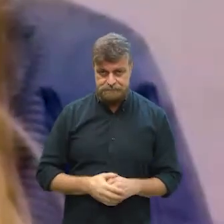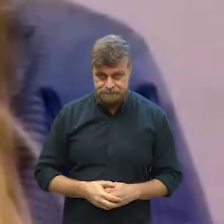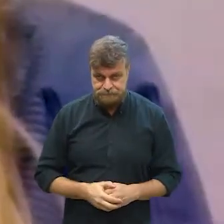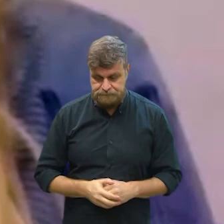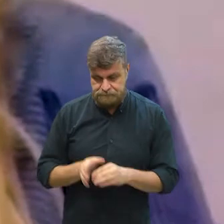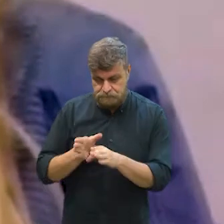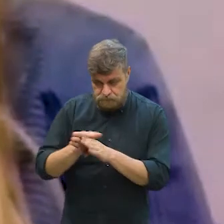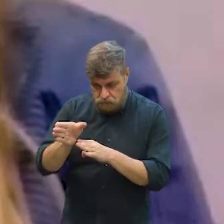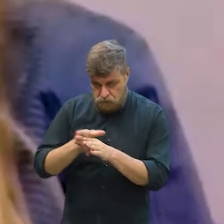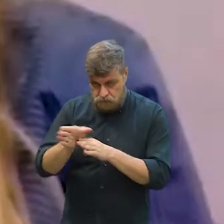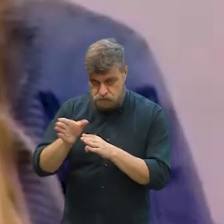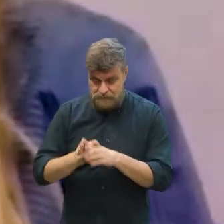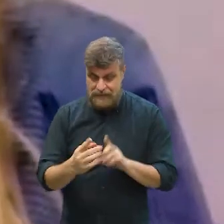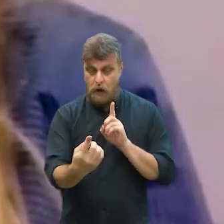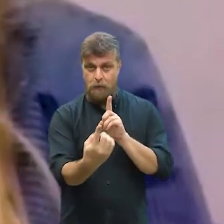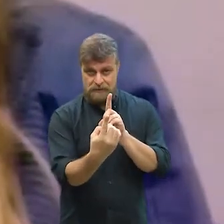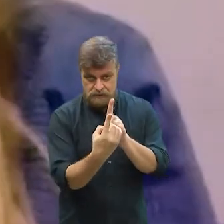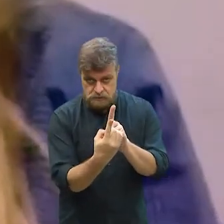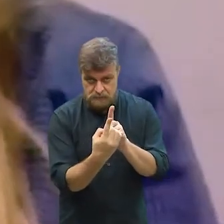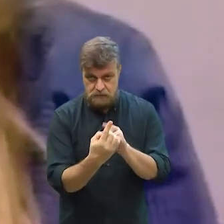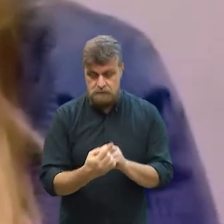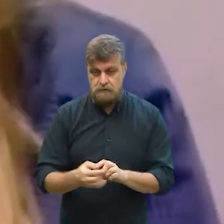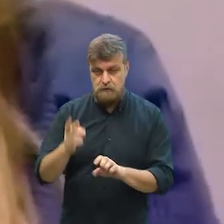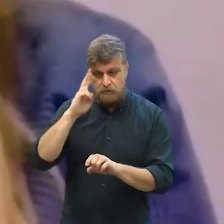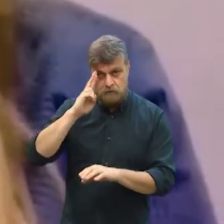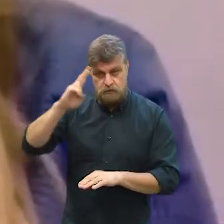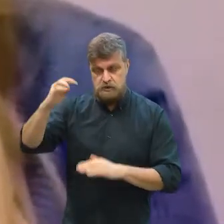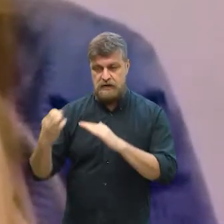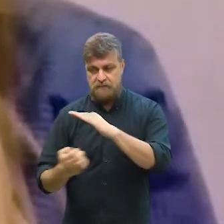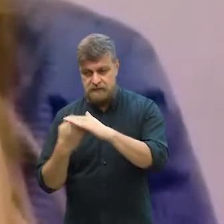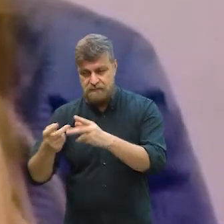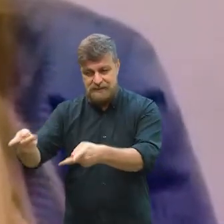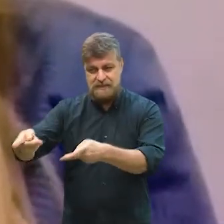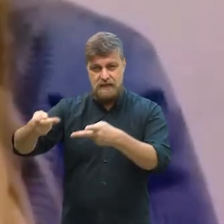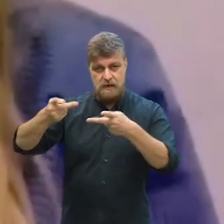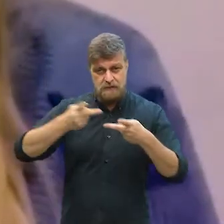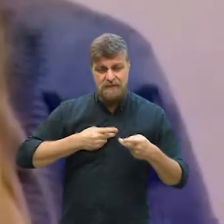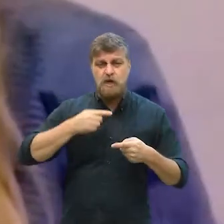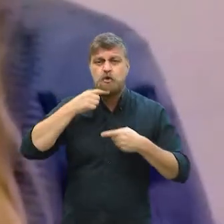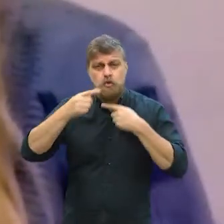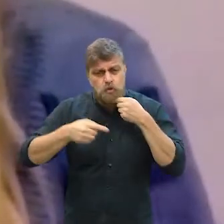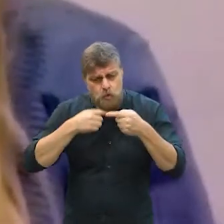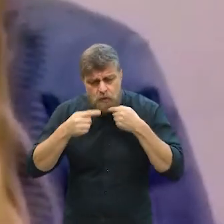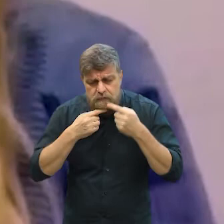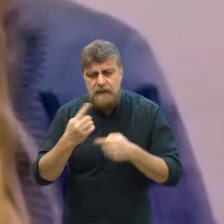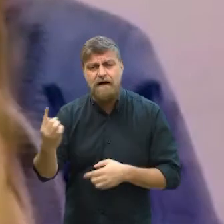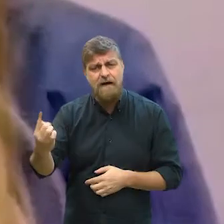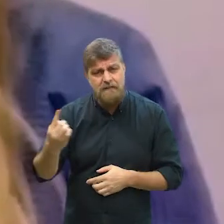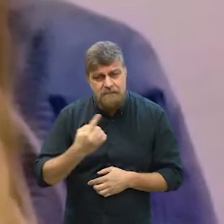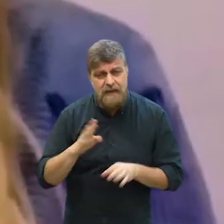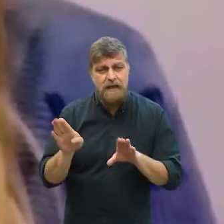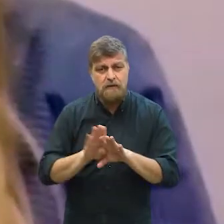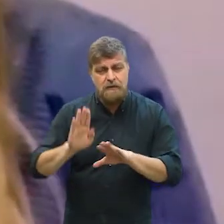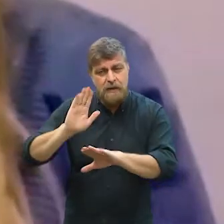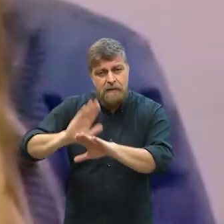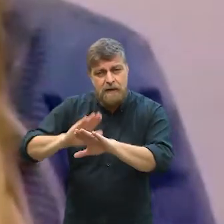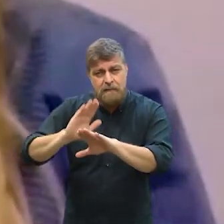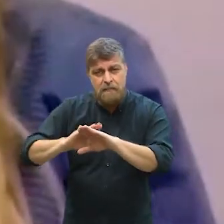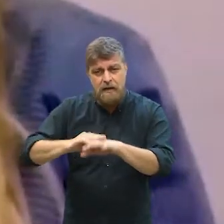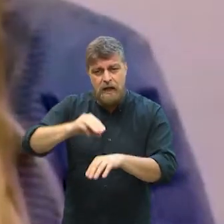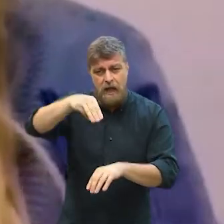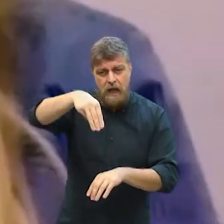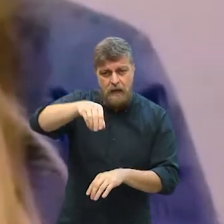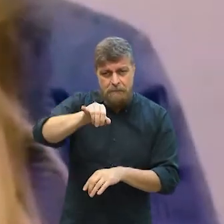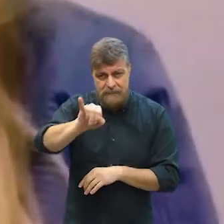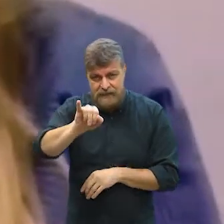os atendimentos e consultorias que eu já citei, que os empreendedores estão convidados tanto para tirarem as dúvidas e realizarem seus serviços